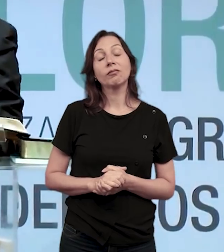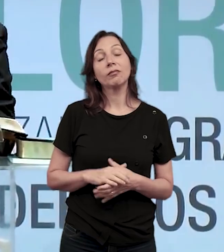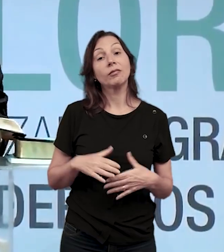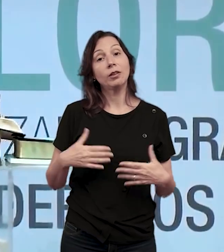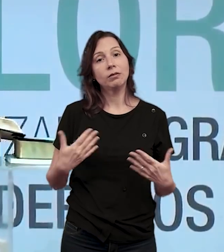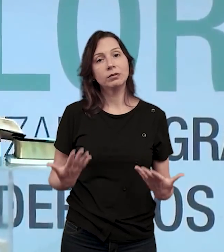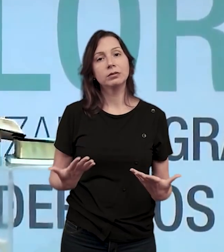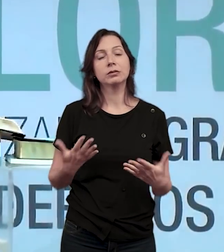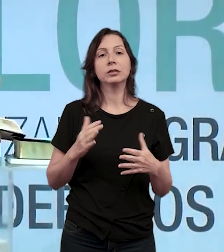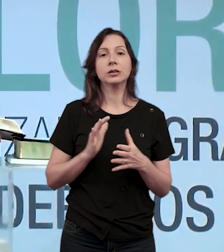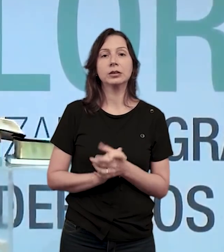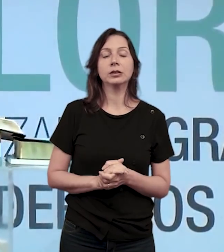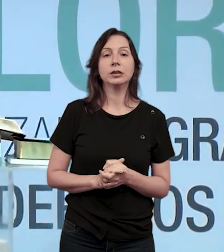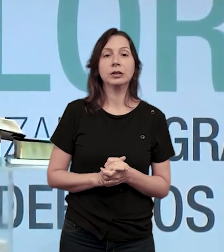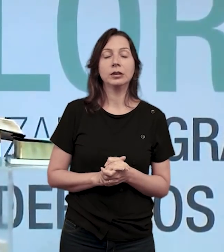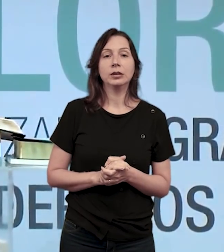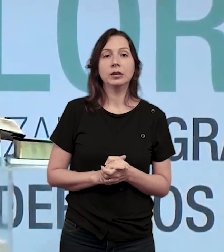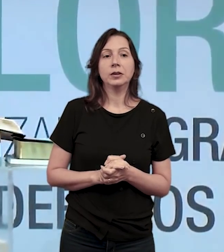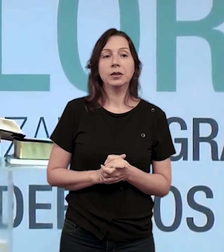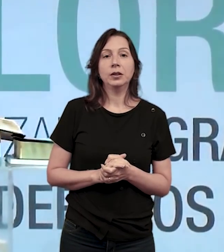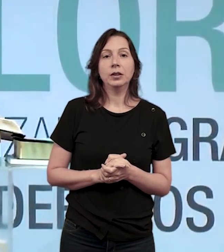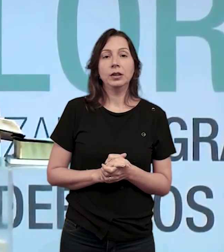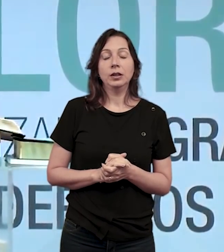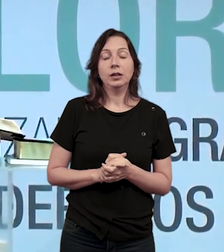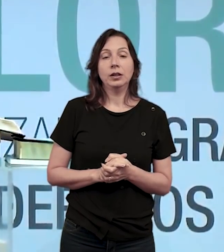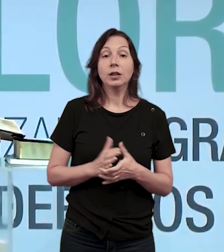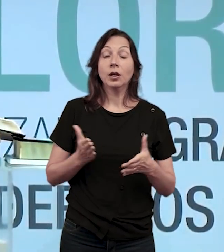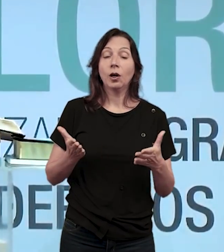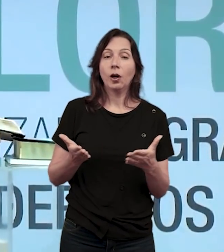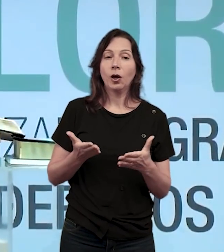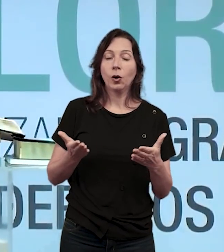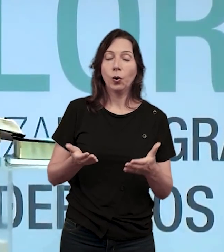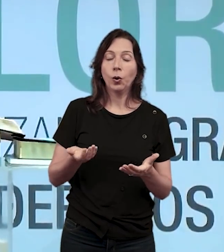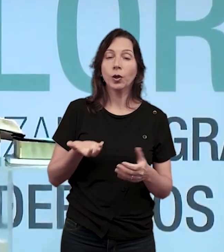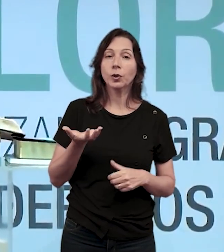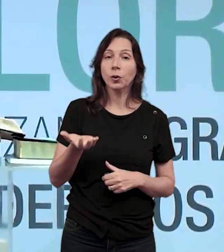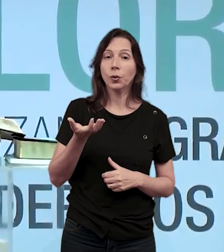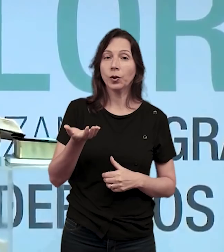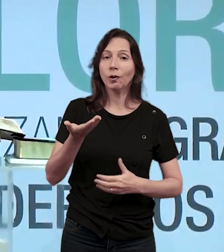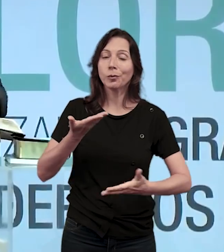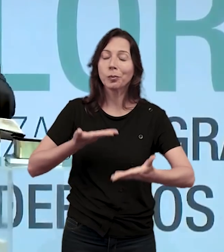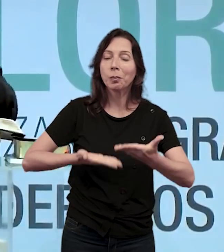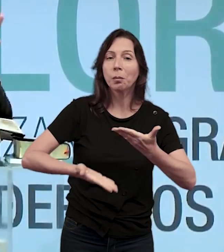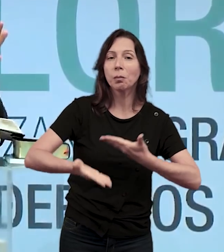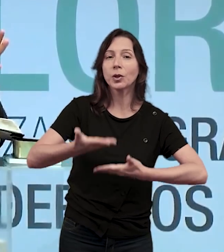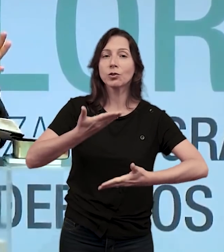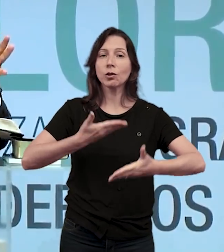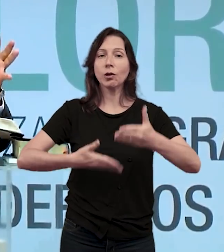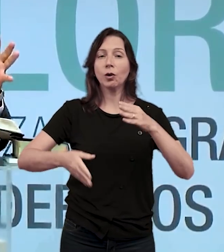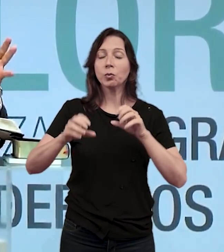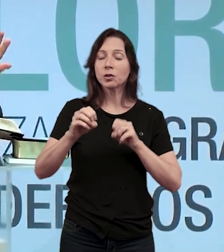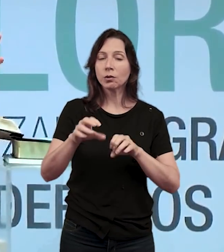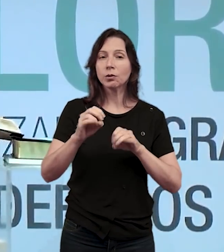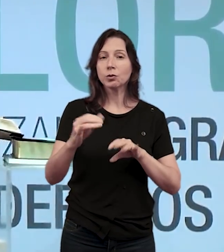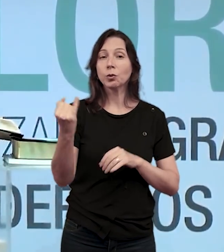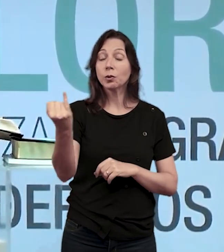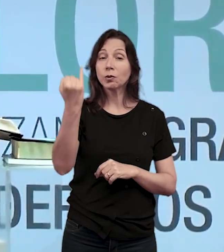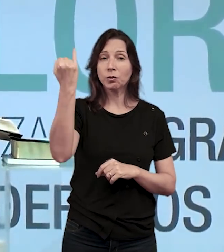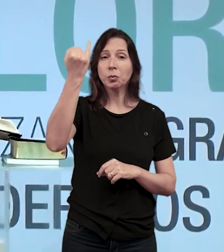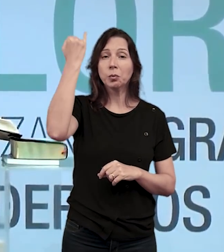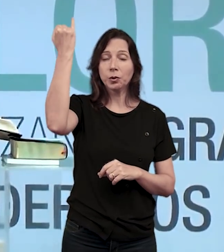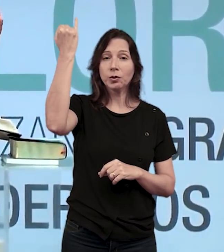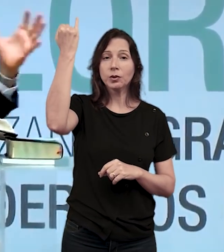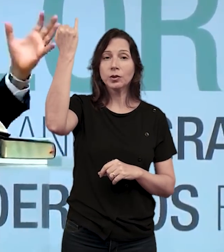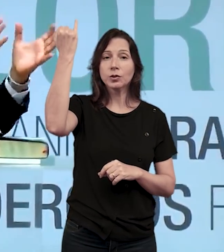Então, dito isso, irmãos, eu gostaria de partilhar com vocês alguns princípios que Paulo nos ajudará então a